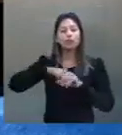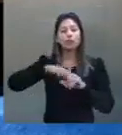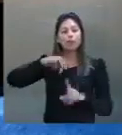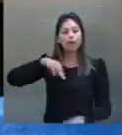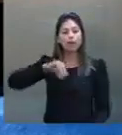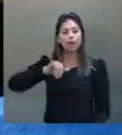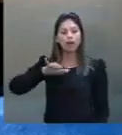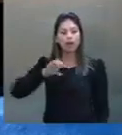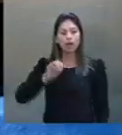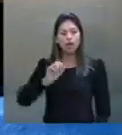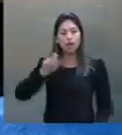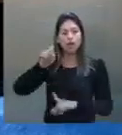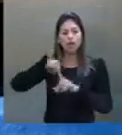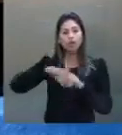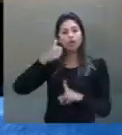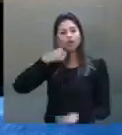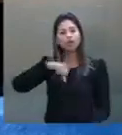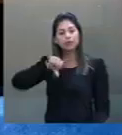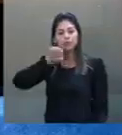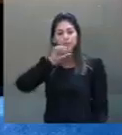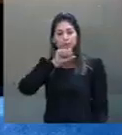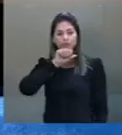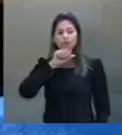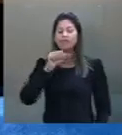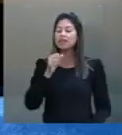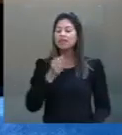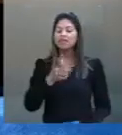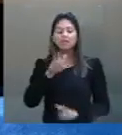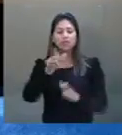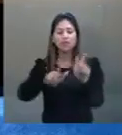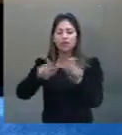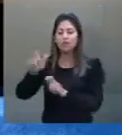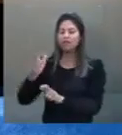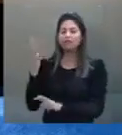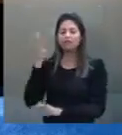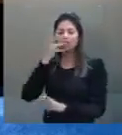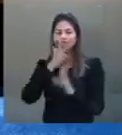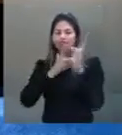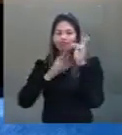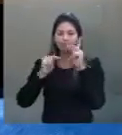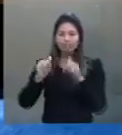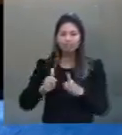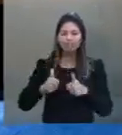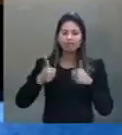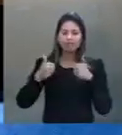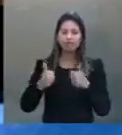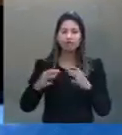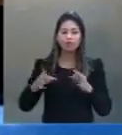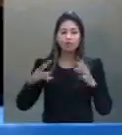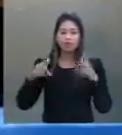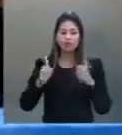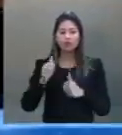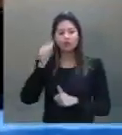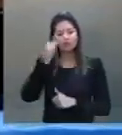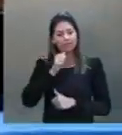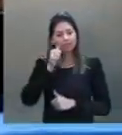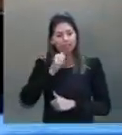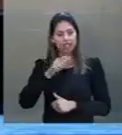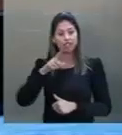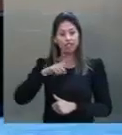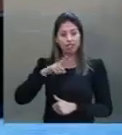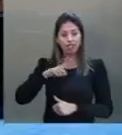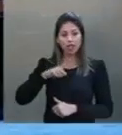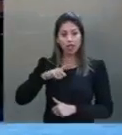mães, da deusa da fertilidade, dos solfejos. Uma antiga tradição